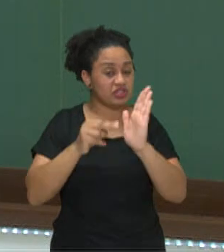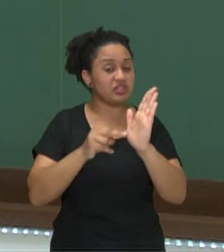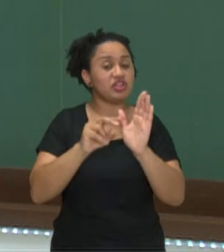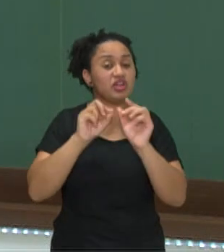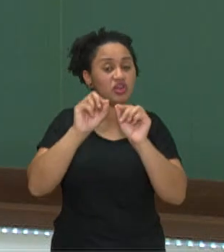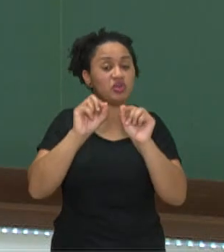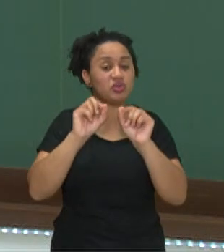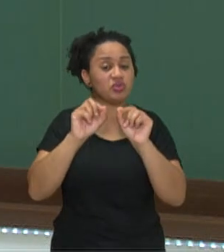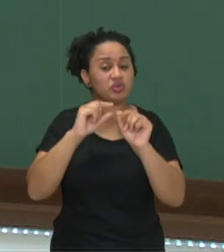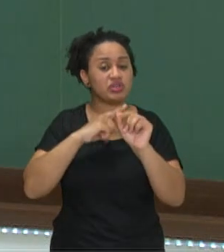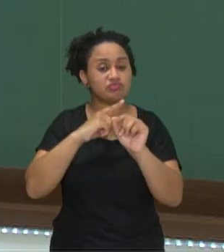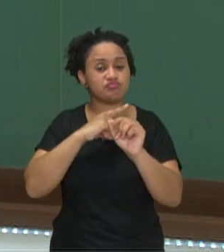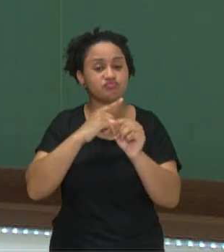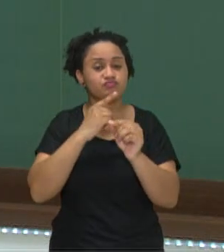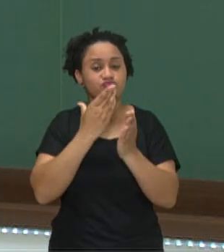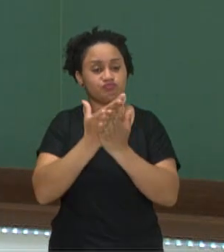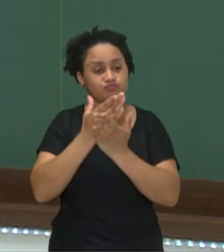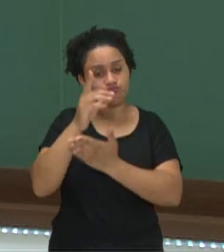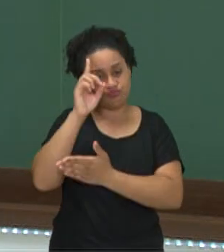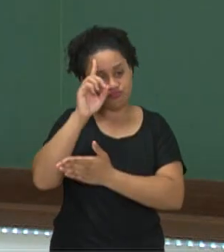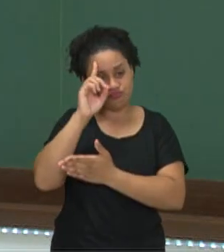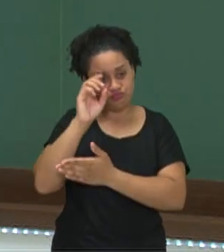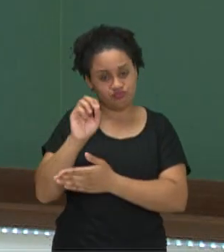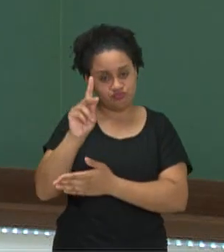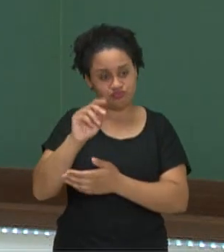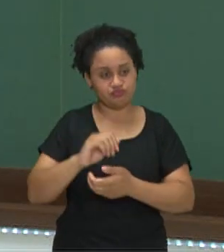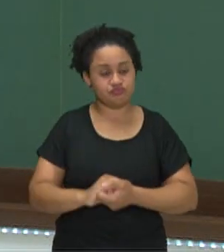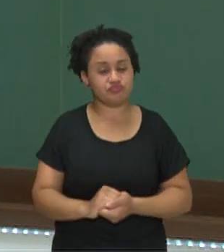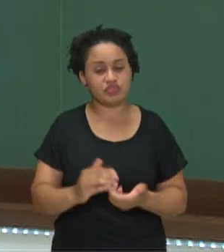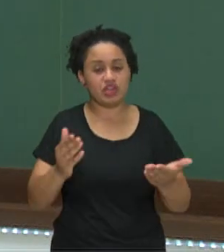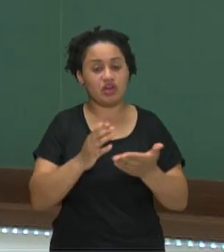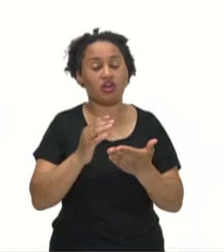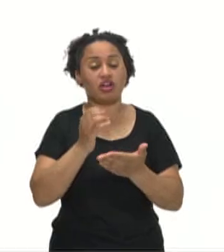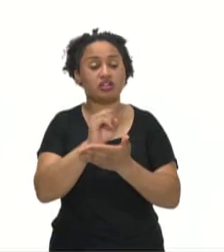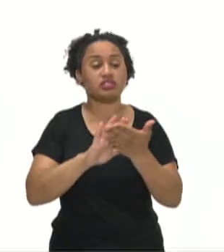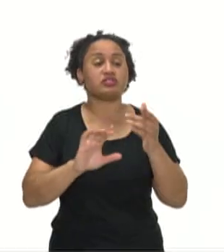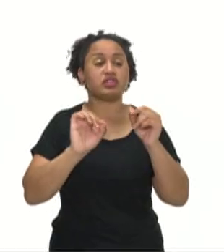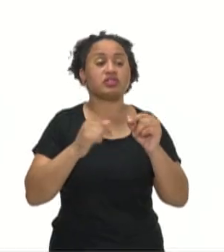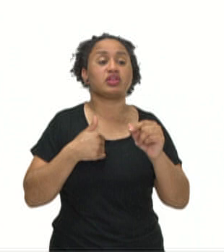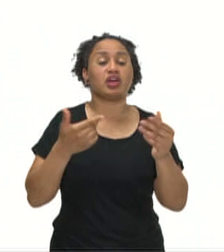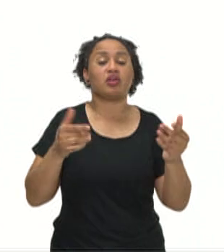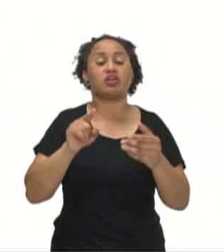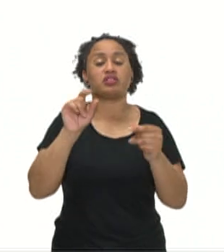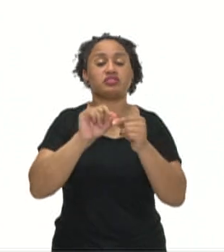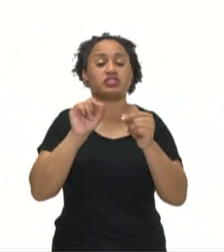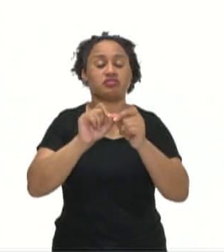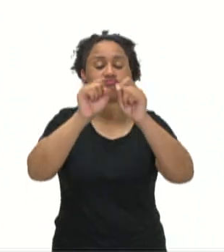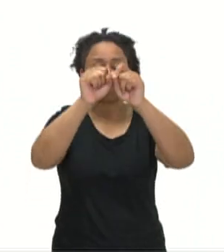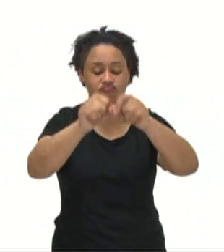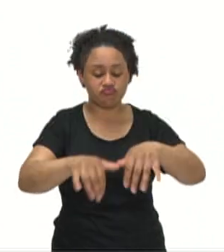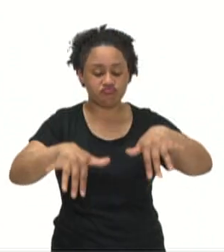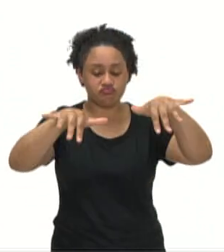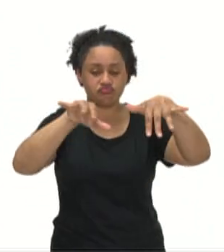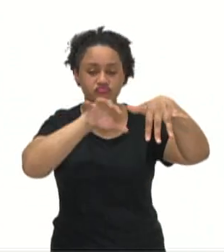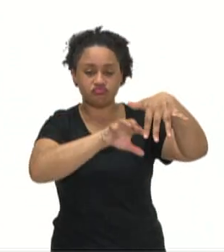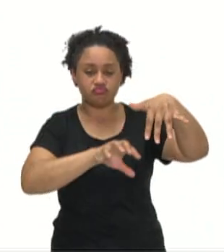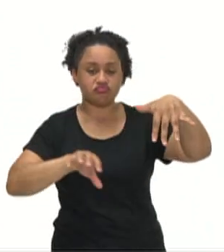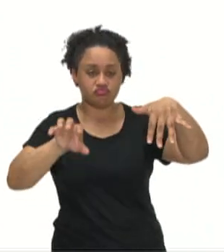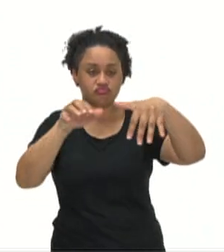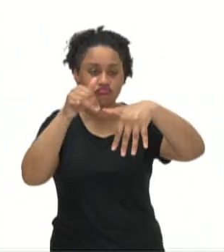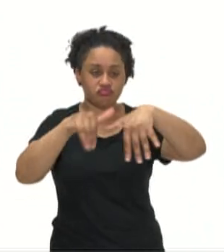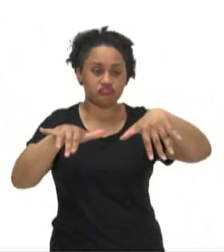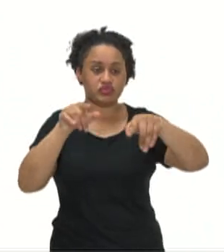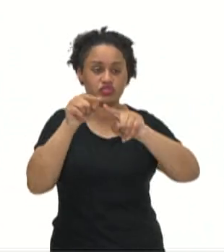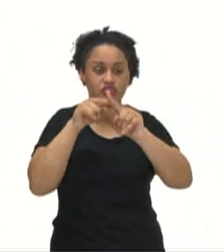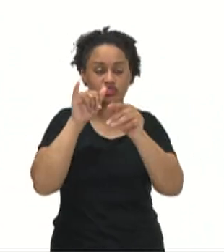viu na sua aula no dia a dia, beleza? Pessoal, aqui uma atividade, ó. Elabore um mapa mental. O mapa mental é uma